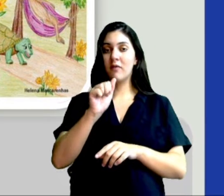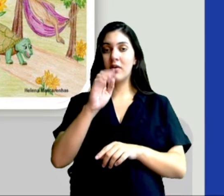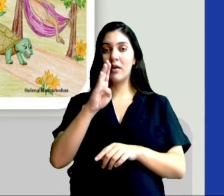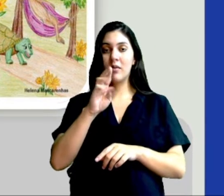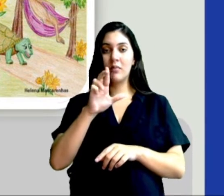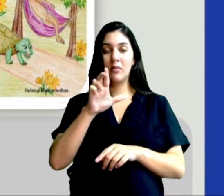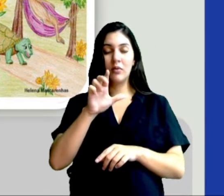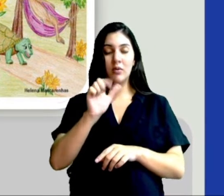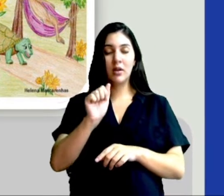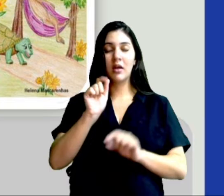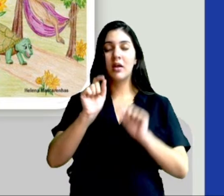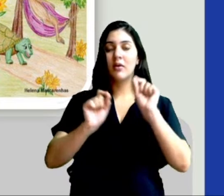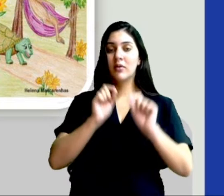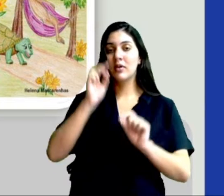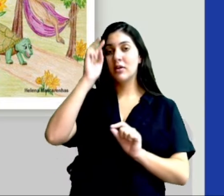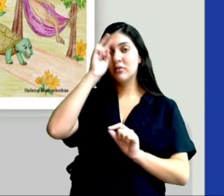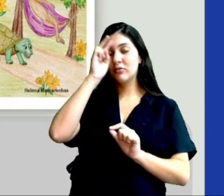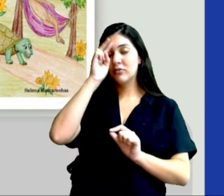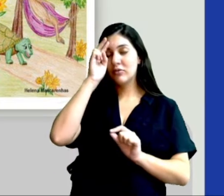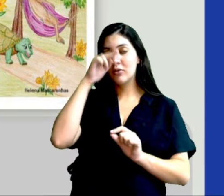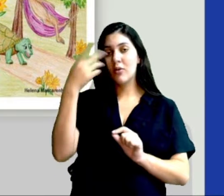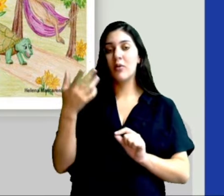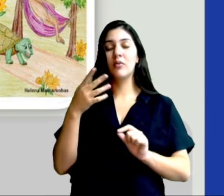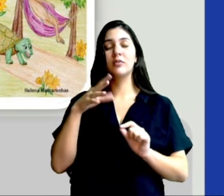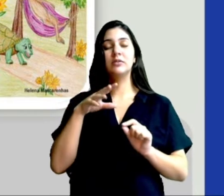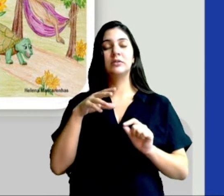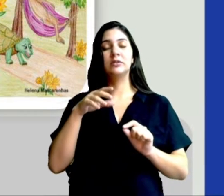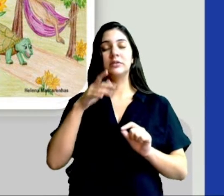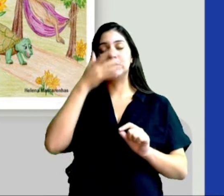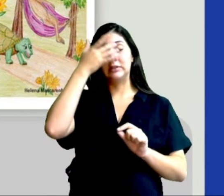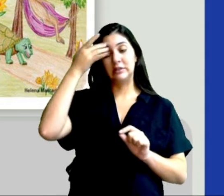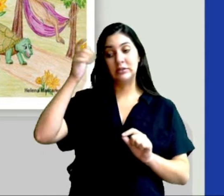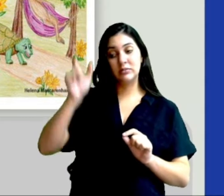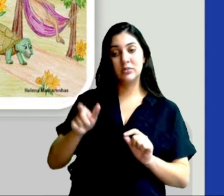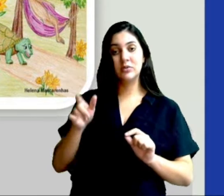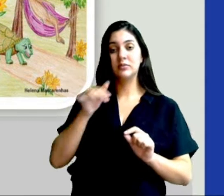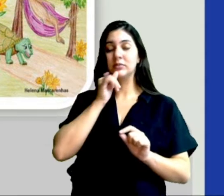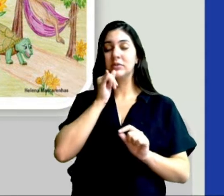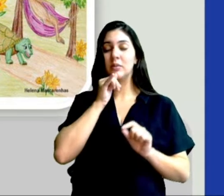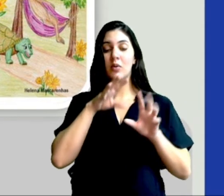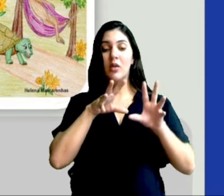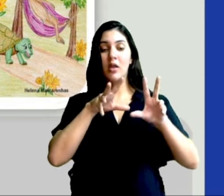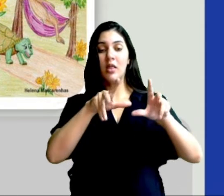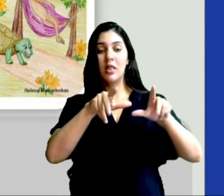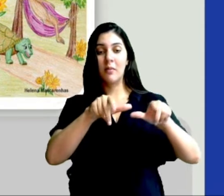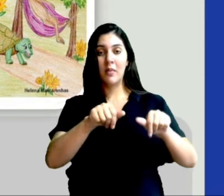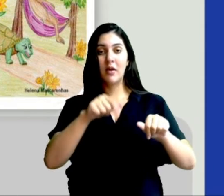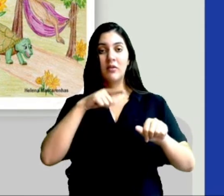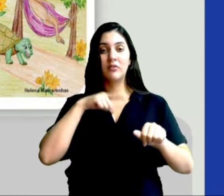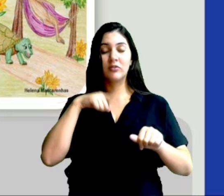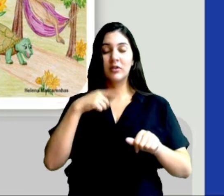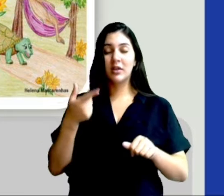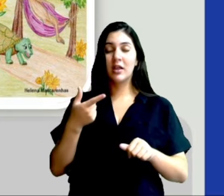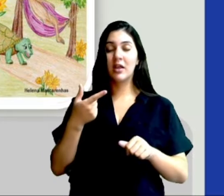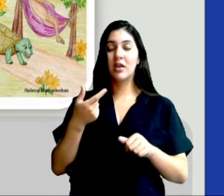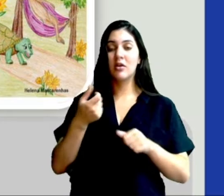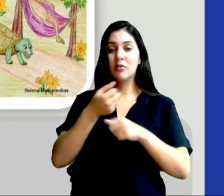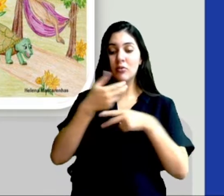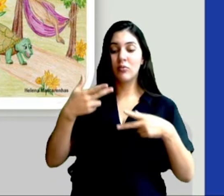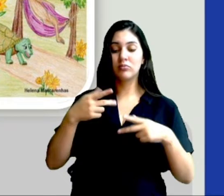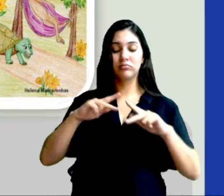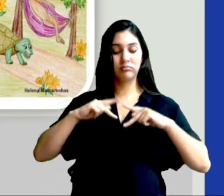onde os personagens são animais com atitudes de seres humanos. E no